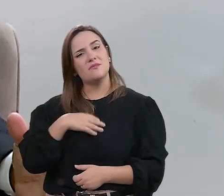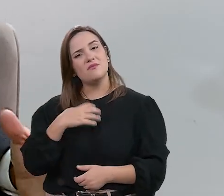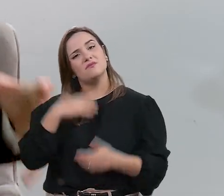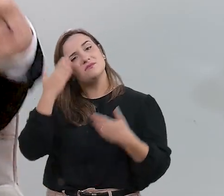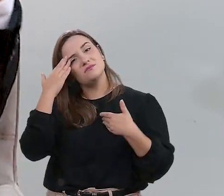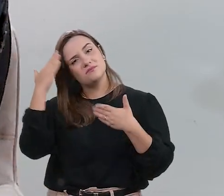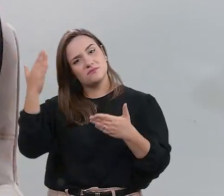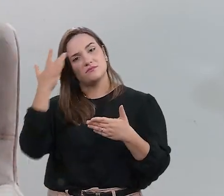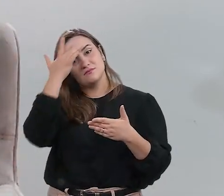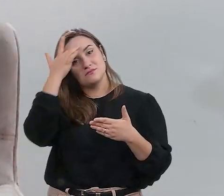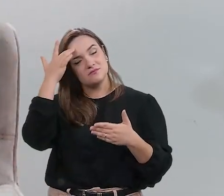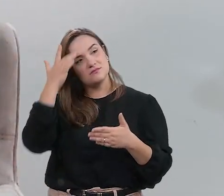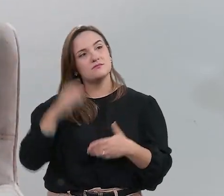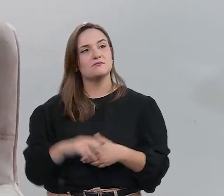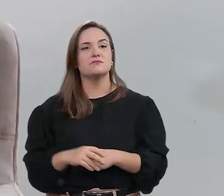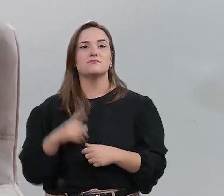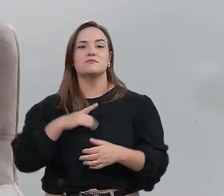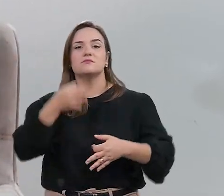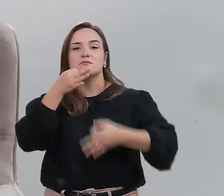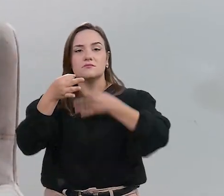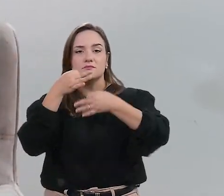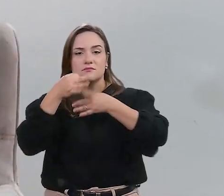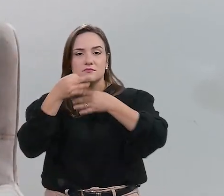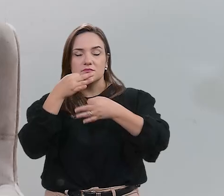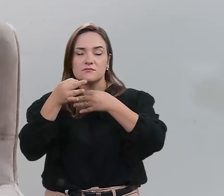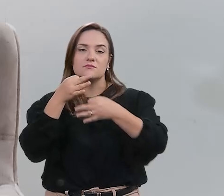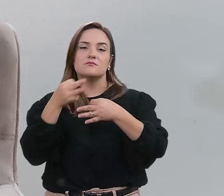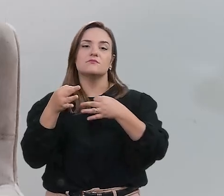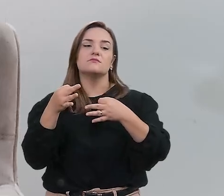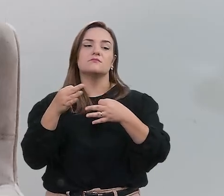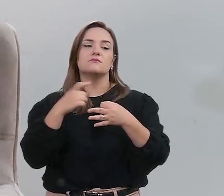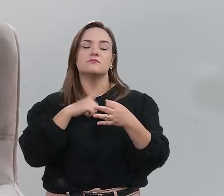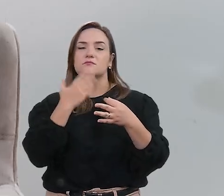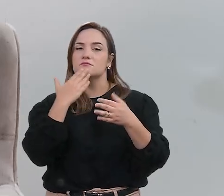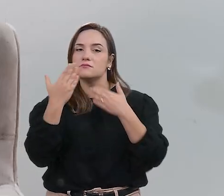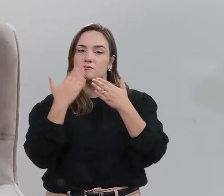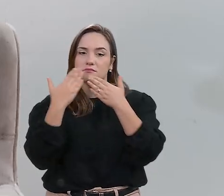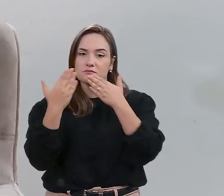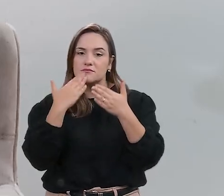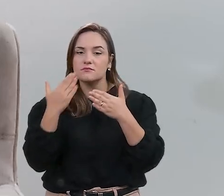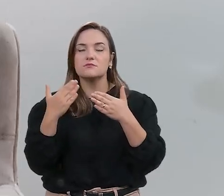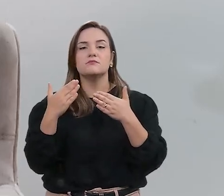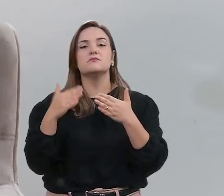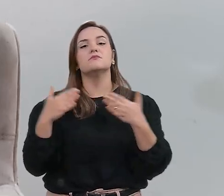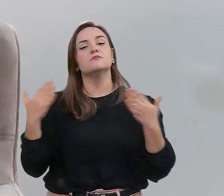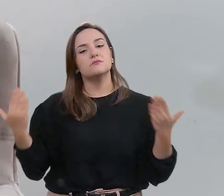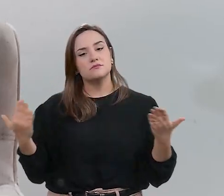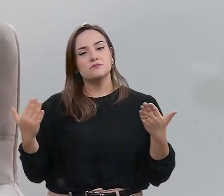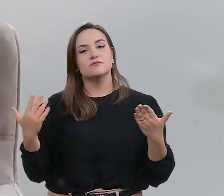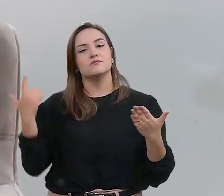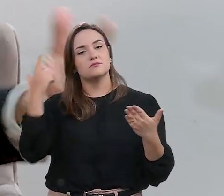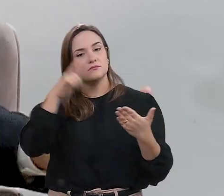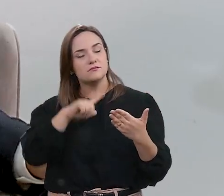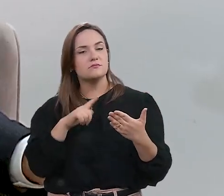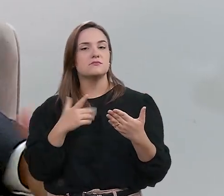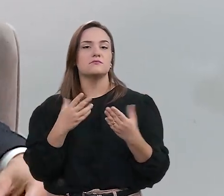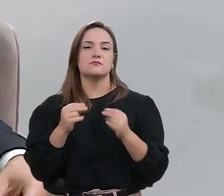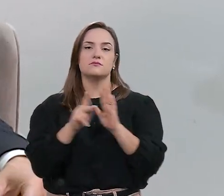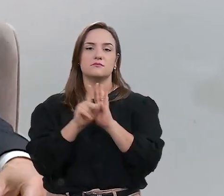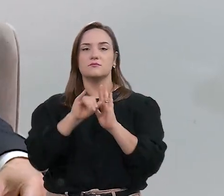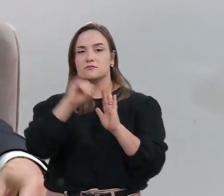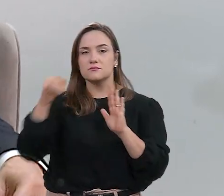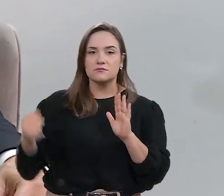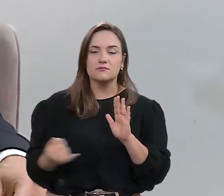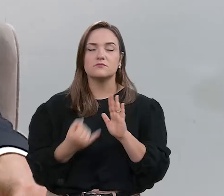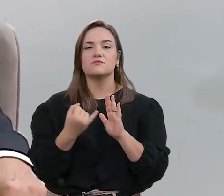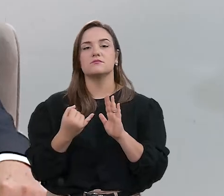todo mundo que traz sugestões para cá, que traz as demandas na Assembleia, porque com isso nasceram muitos projetos de lei